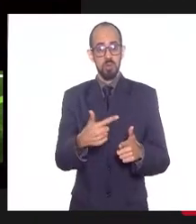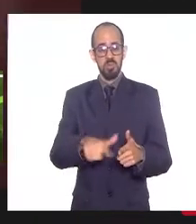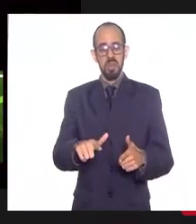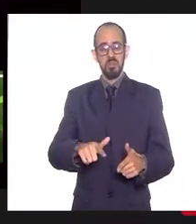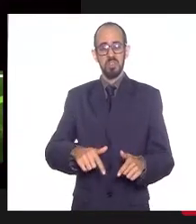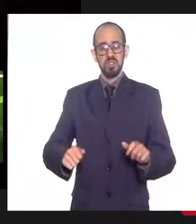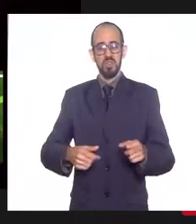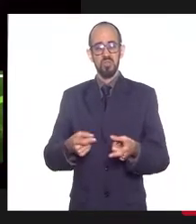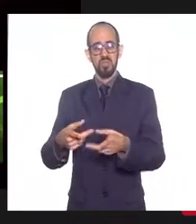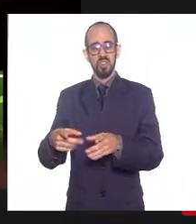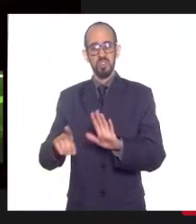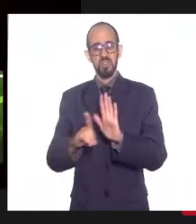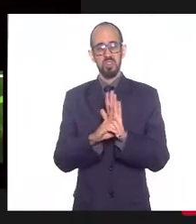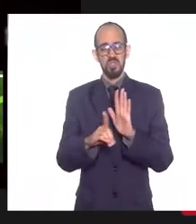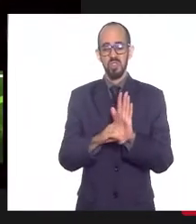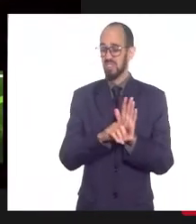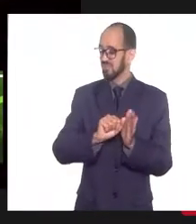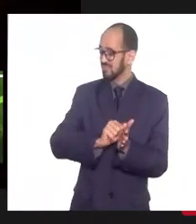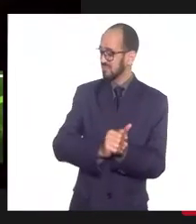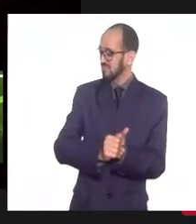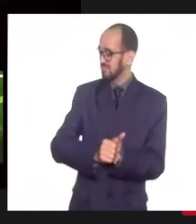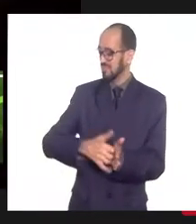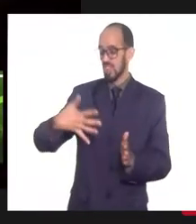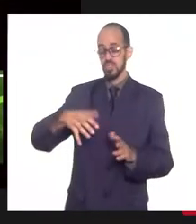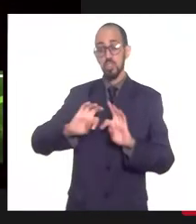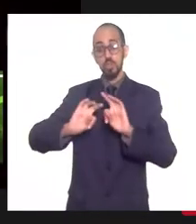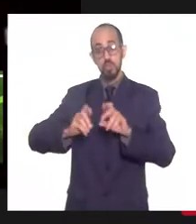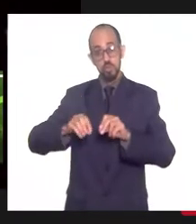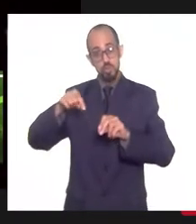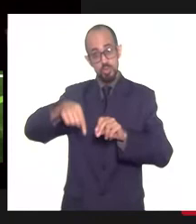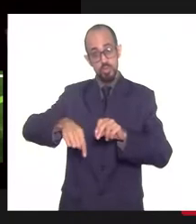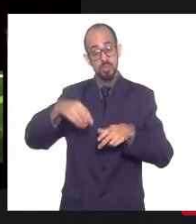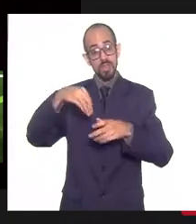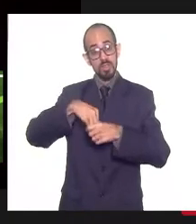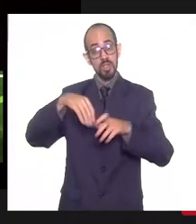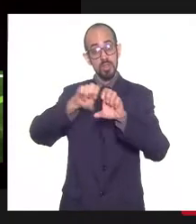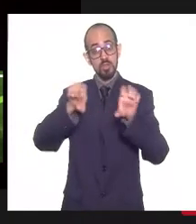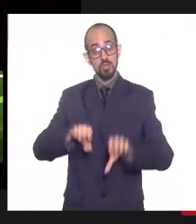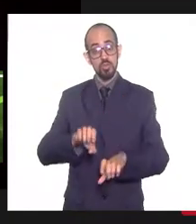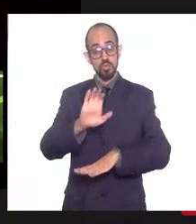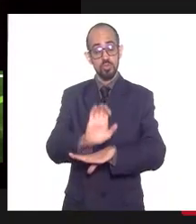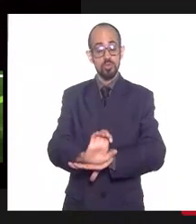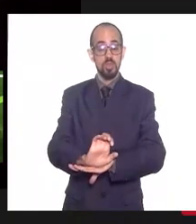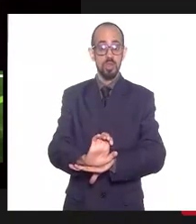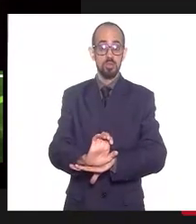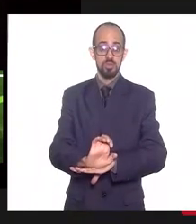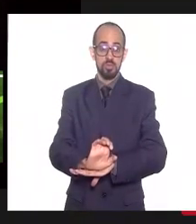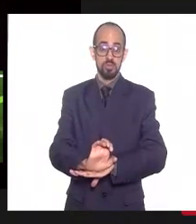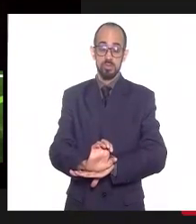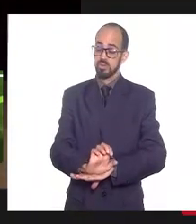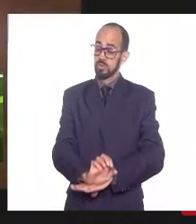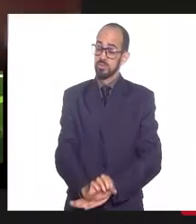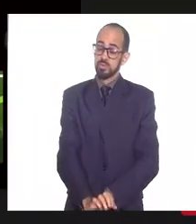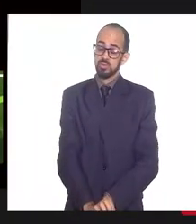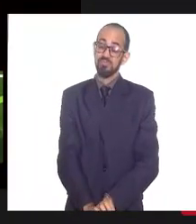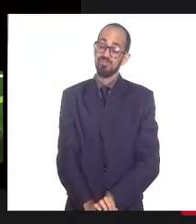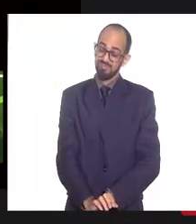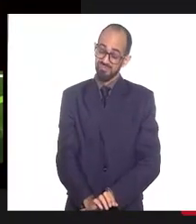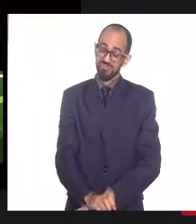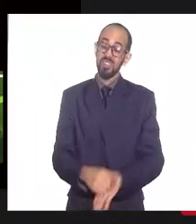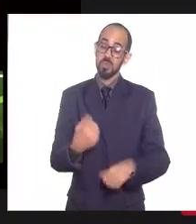traficantes. E isso tudo está dentro do aparelho do Estado. A gente não pode negar nisso. E no